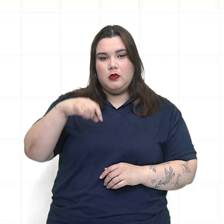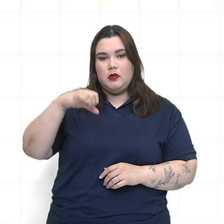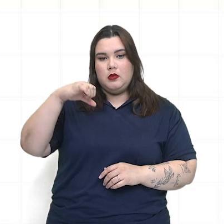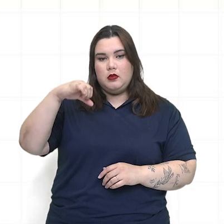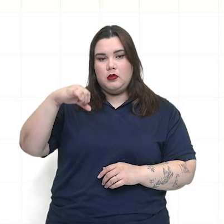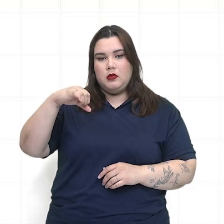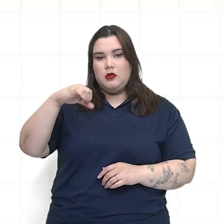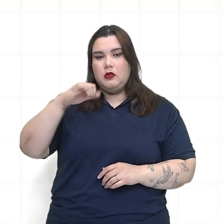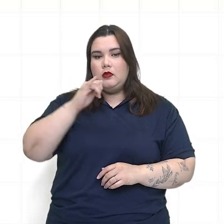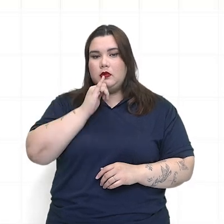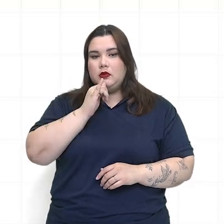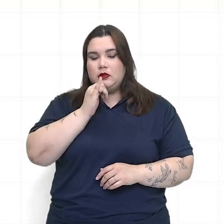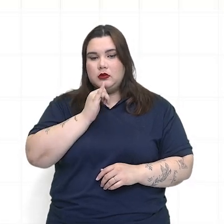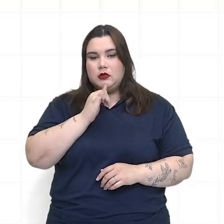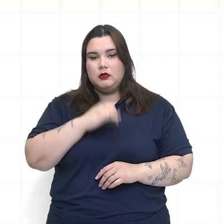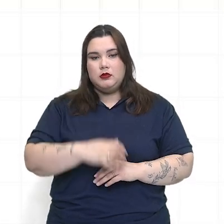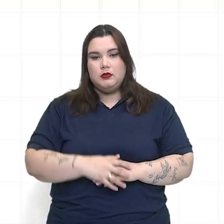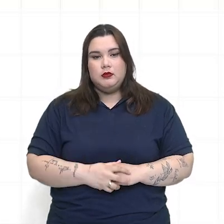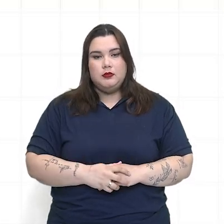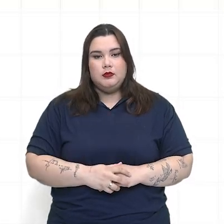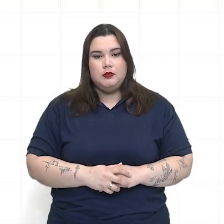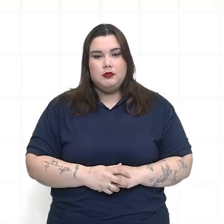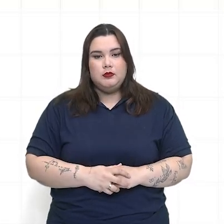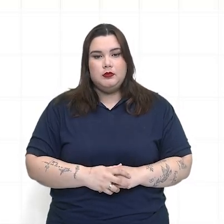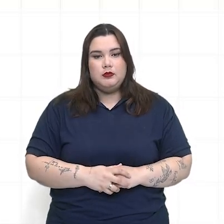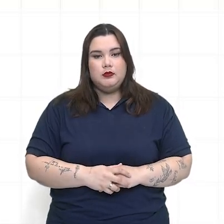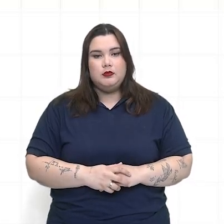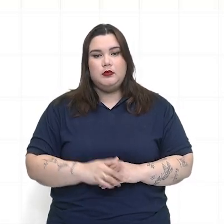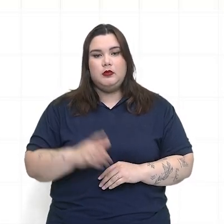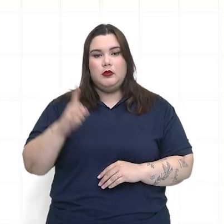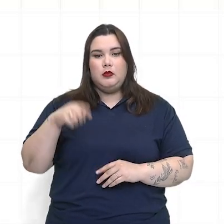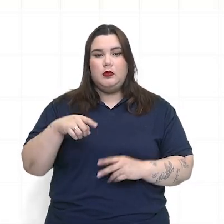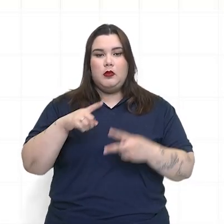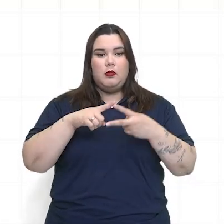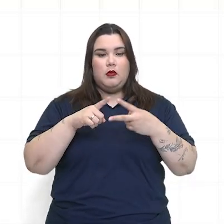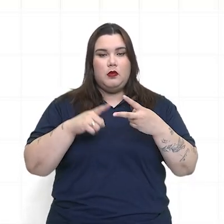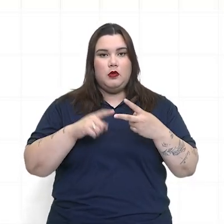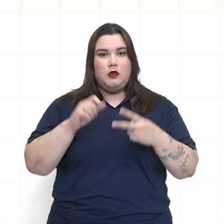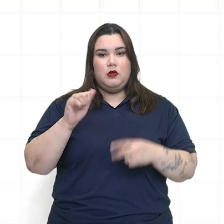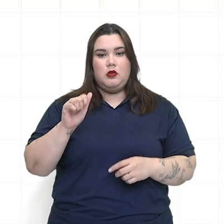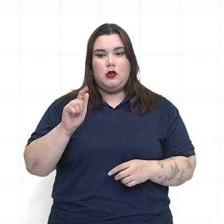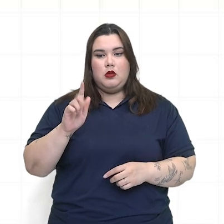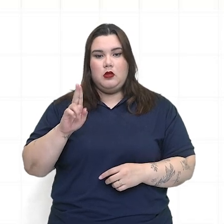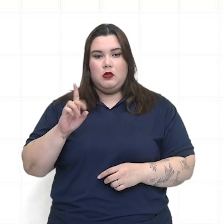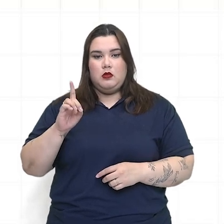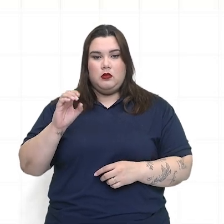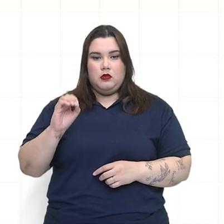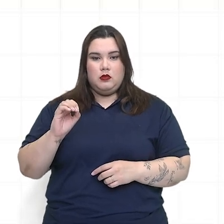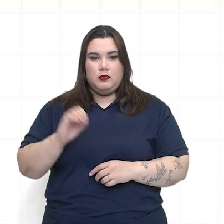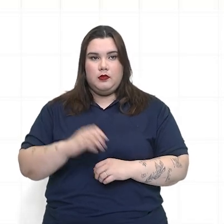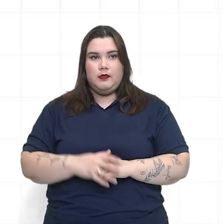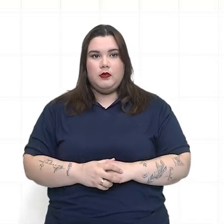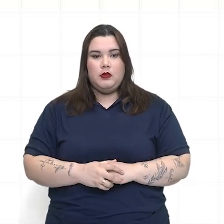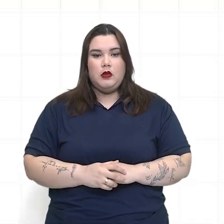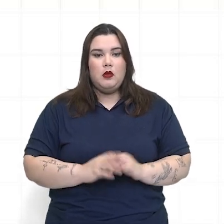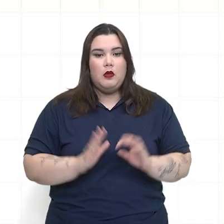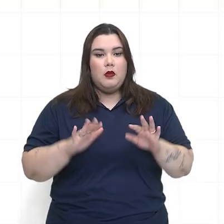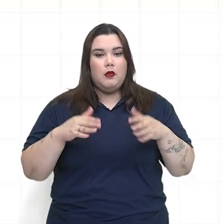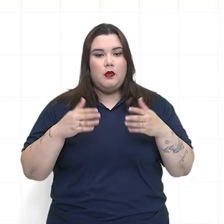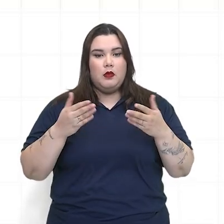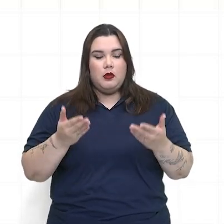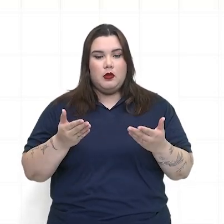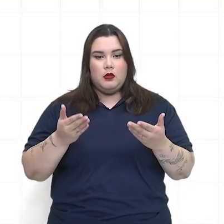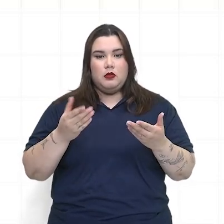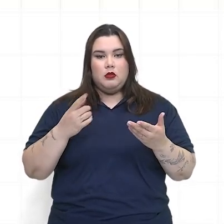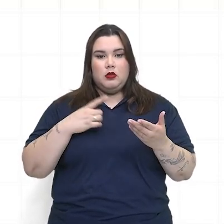89,9, por exemplo, digamos assim, ele é um ângulo agudo. Quando ele chega em 90 graus,